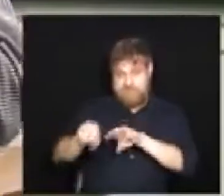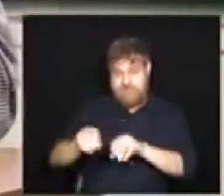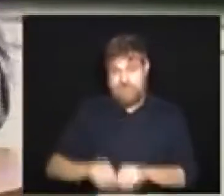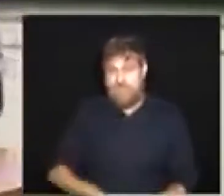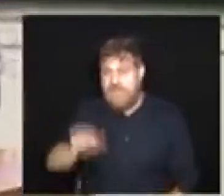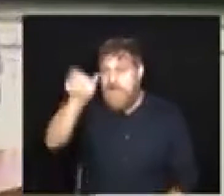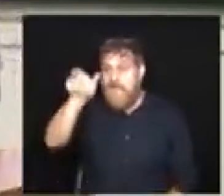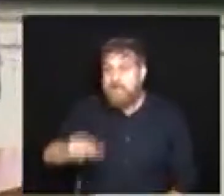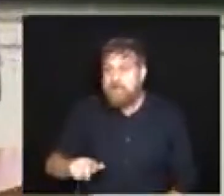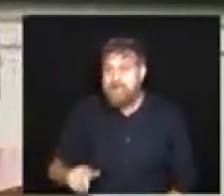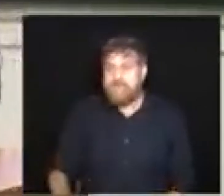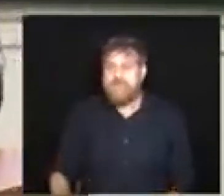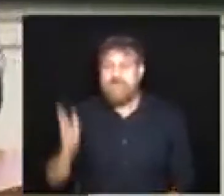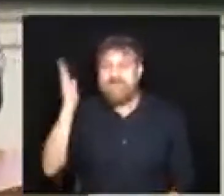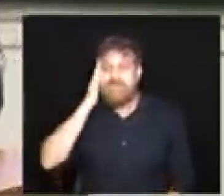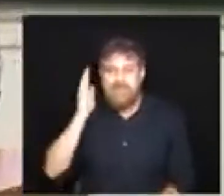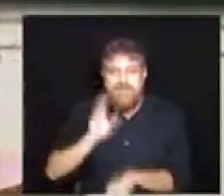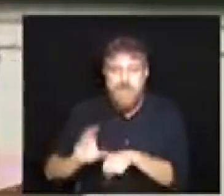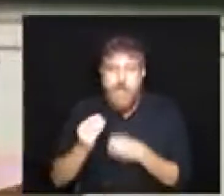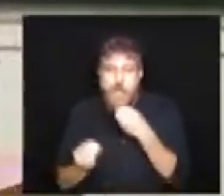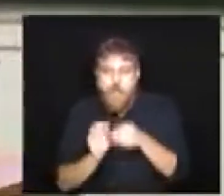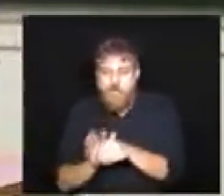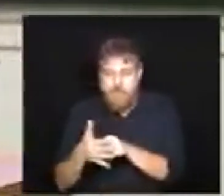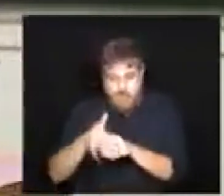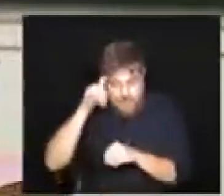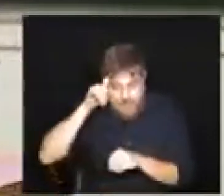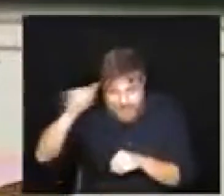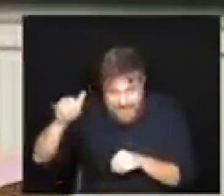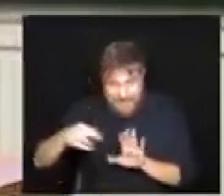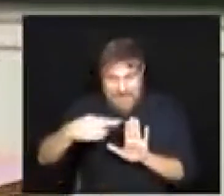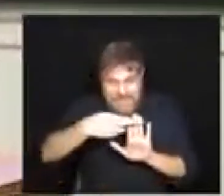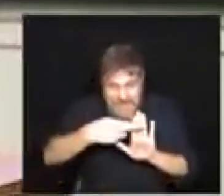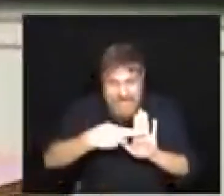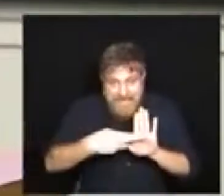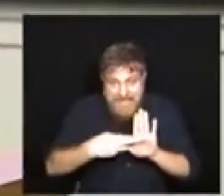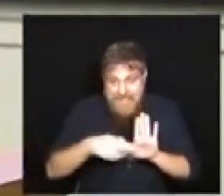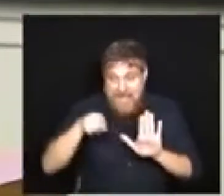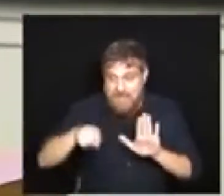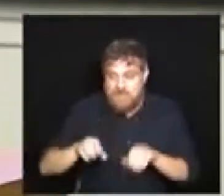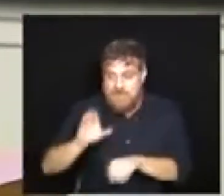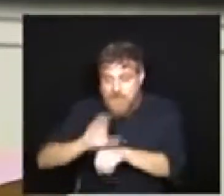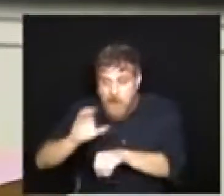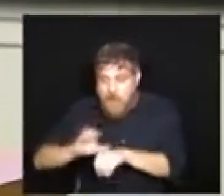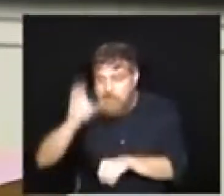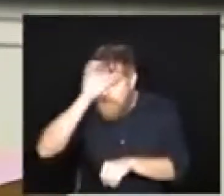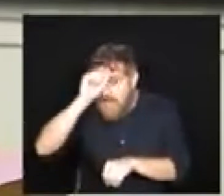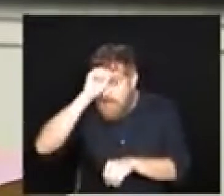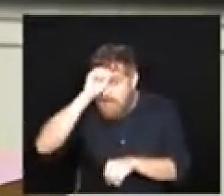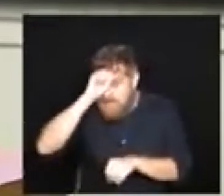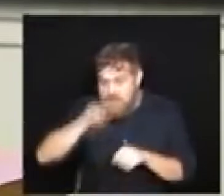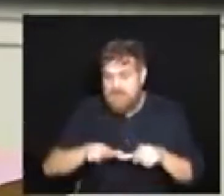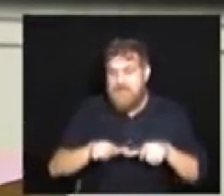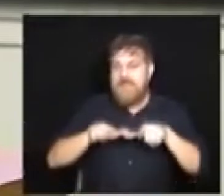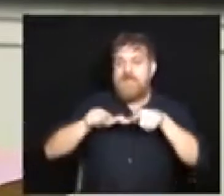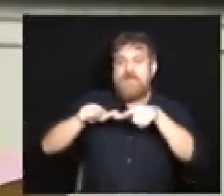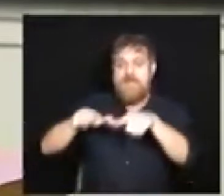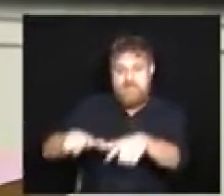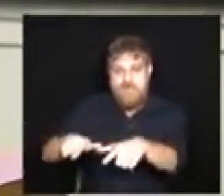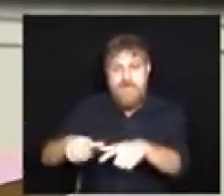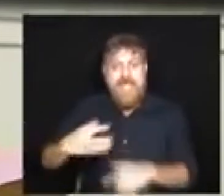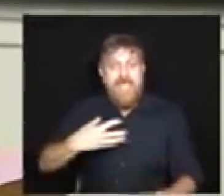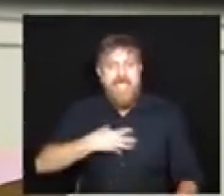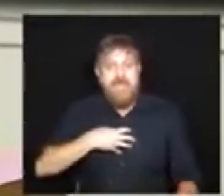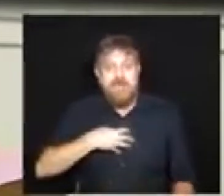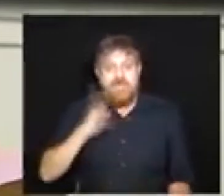certificação à distância, que a gente possa consolidar as informações que estão sendo dadas aqui. Então, é uma forma